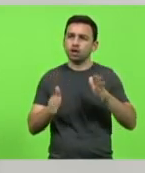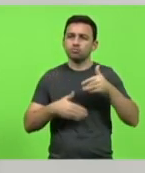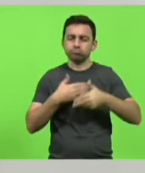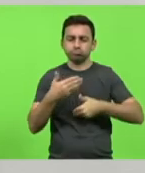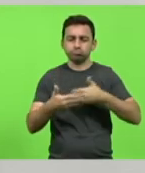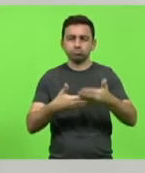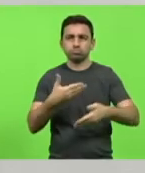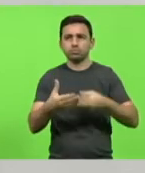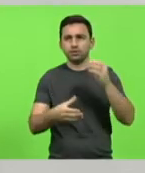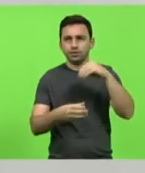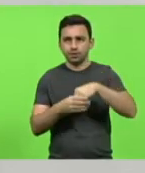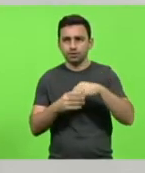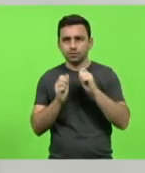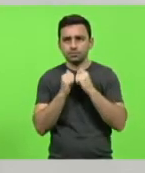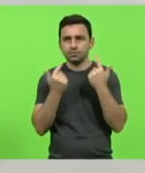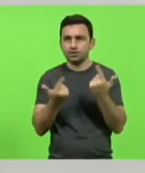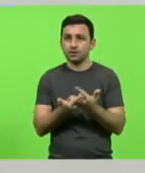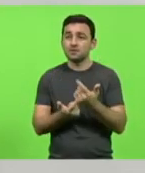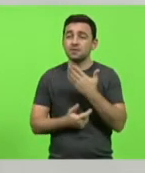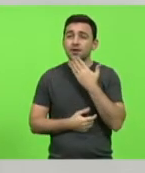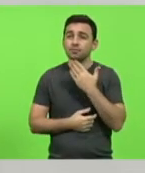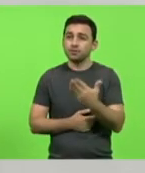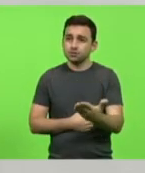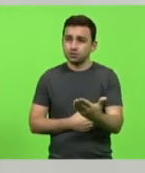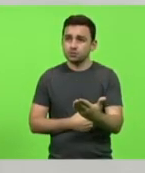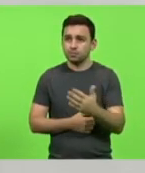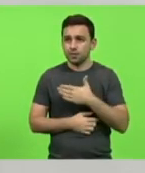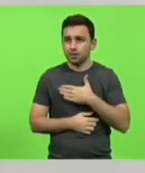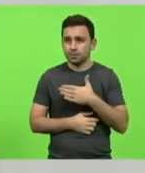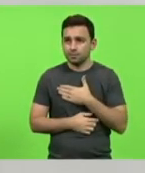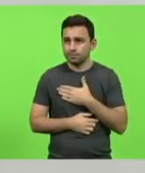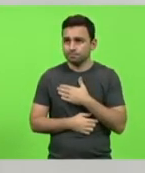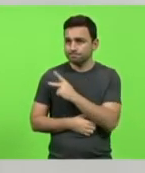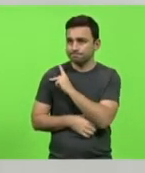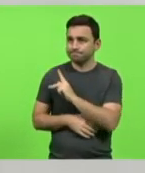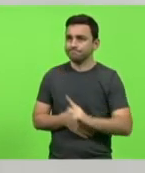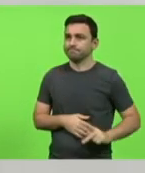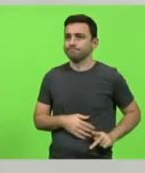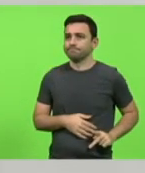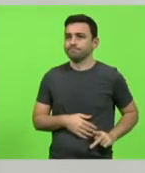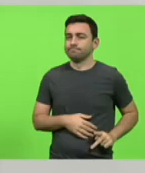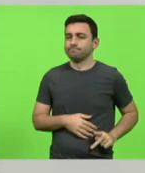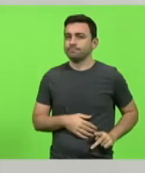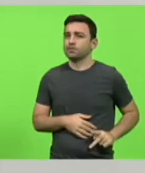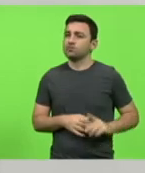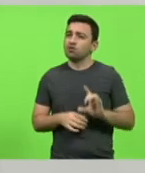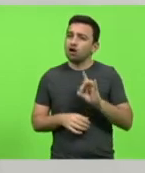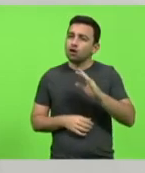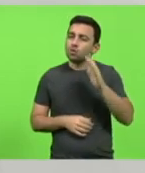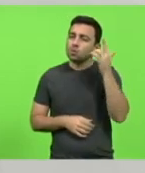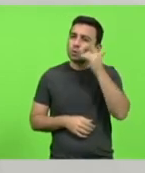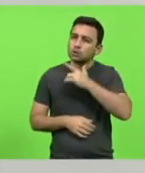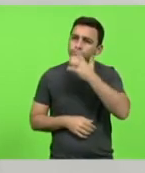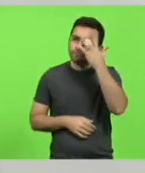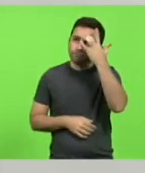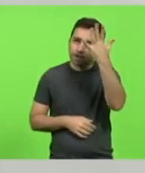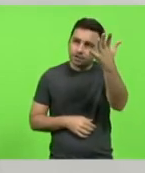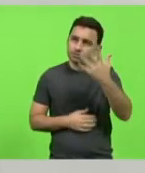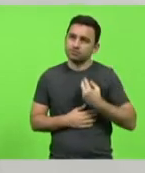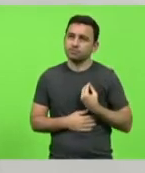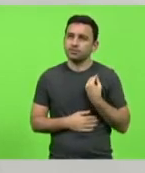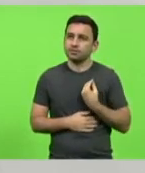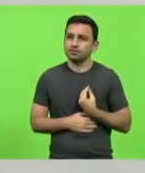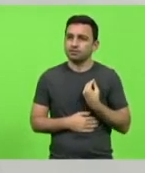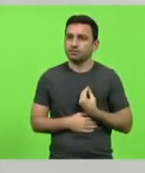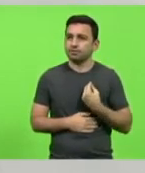nessa casa. Então, esse pedido nada mais é, senhor presidente, de facilitar a vida dessas pessoas. Uma